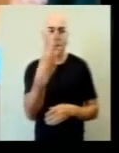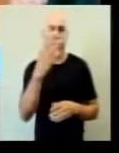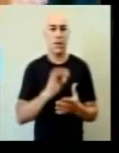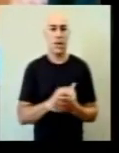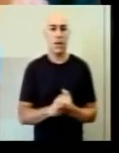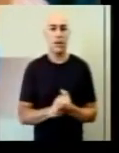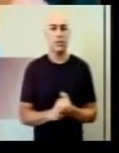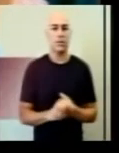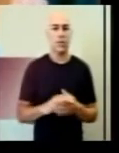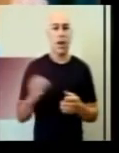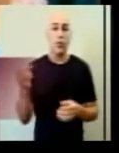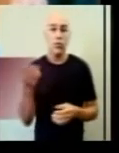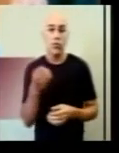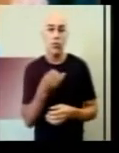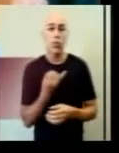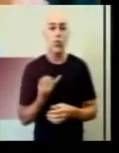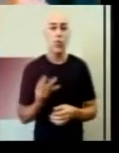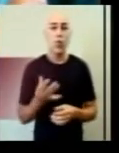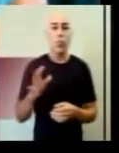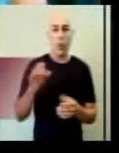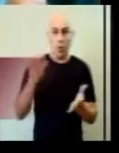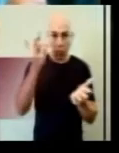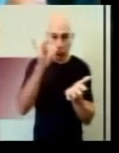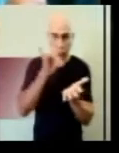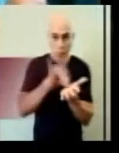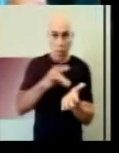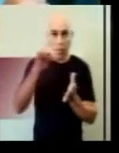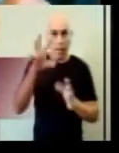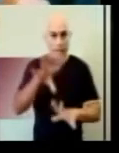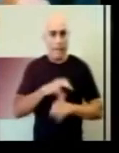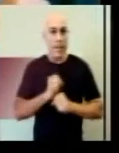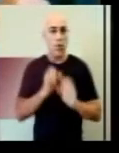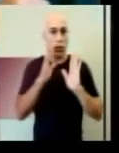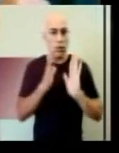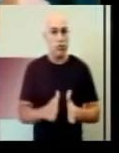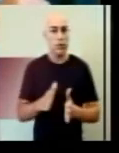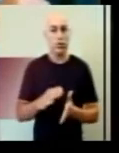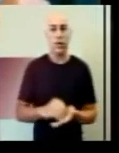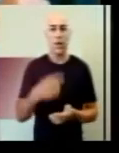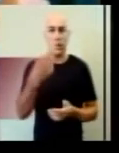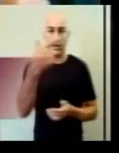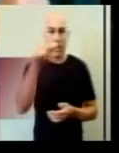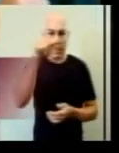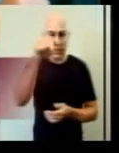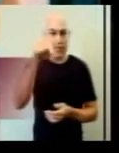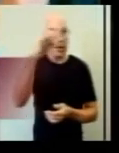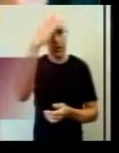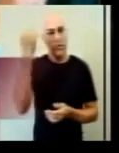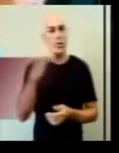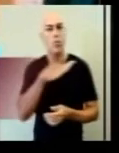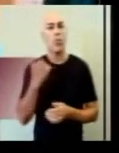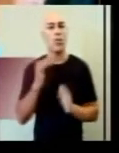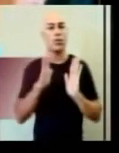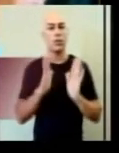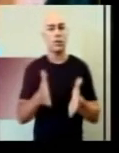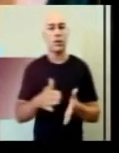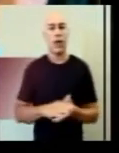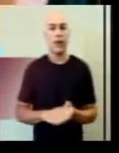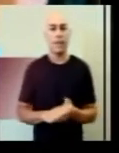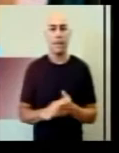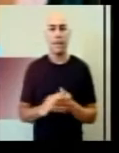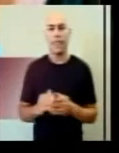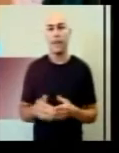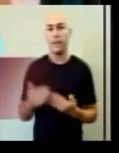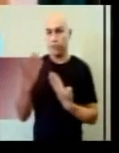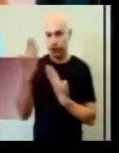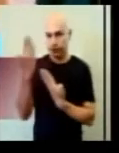383 casos positivos de Covid e tivemos 7 óbitos. No próximo